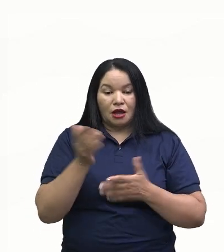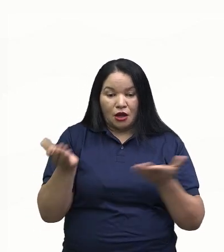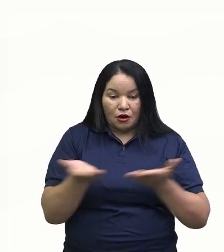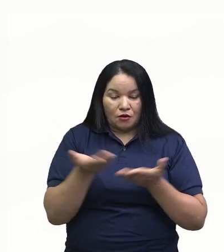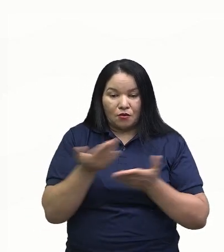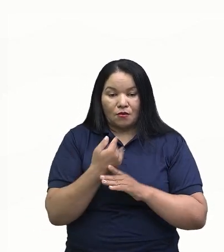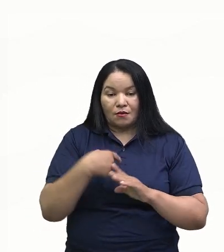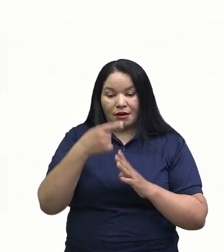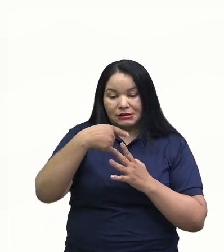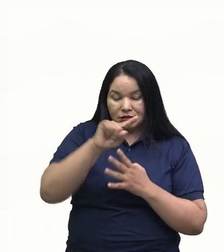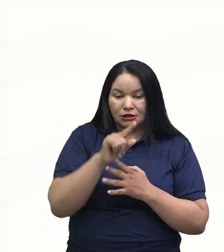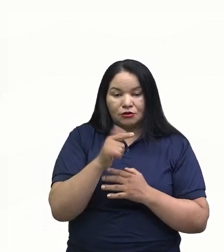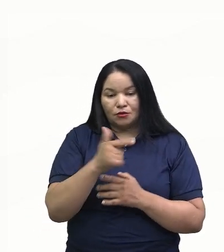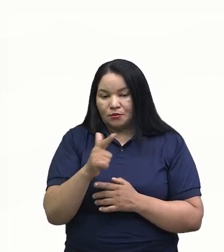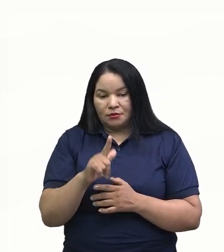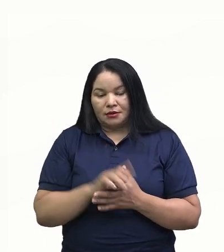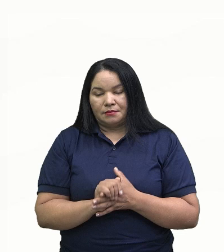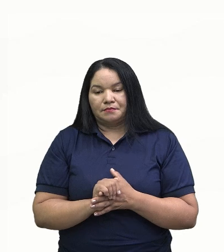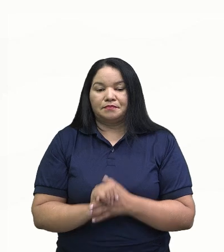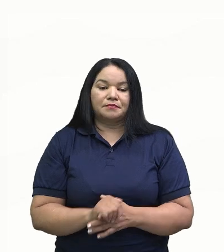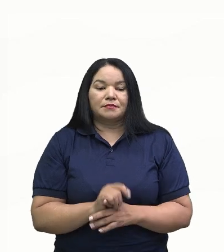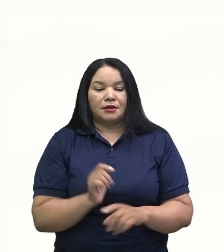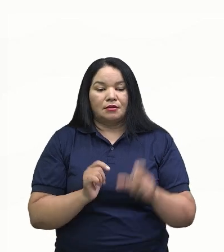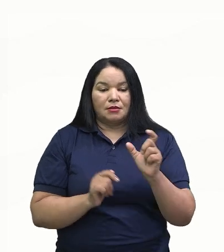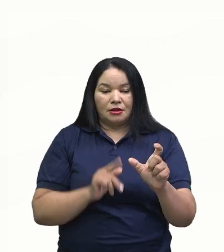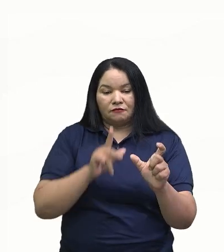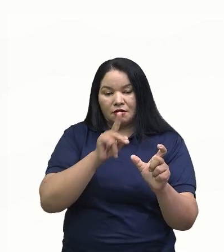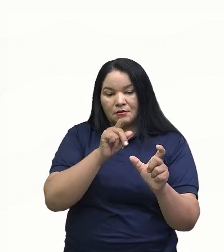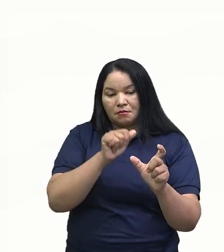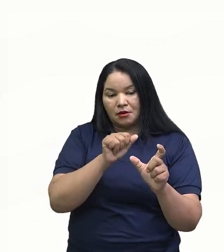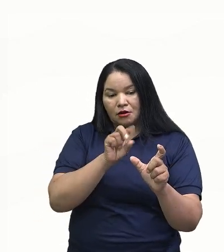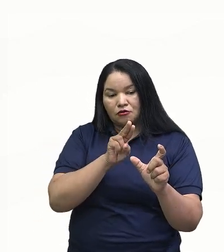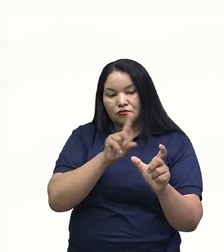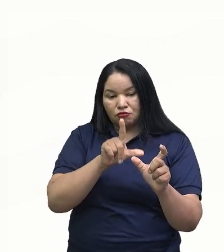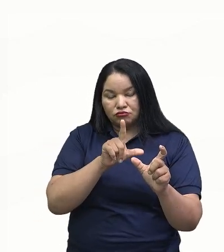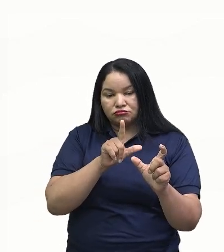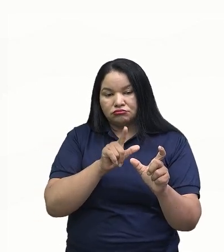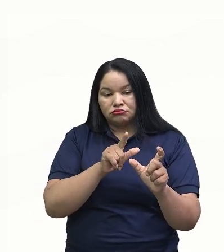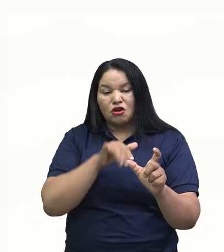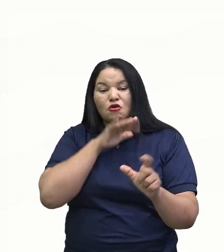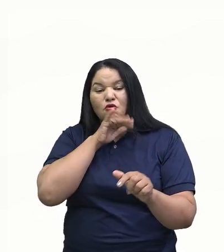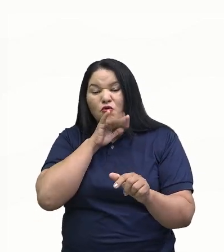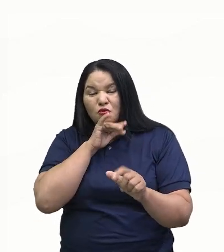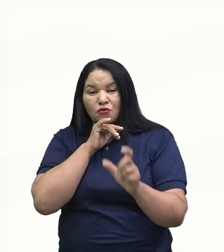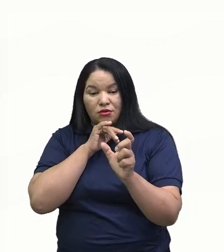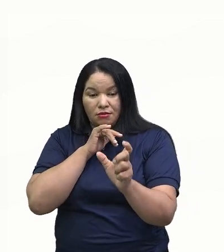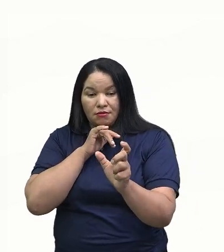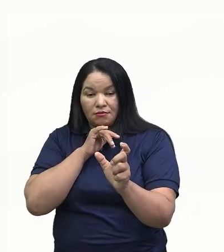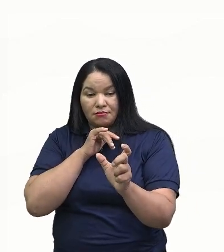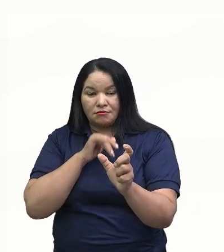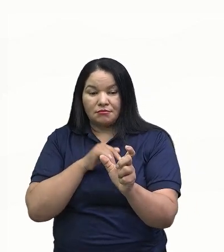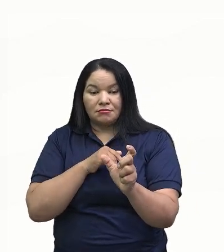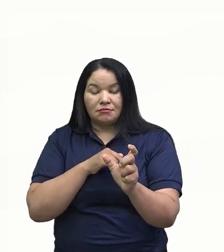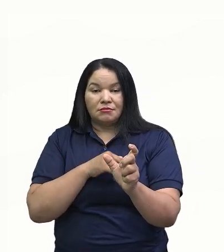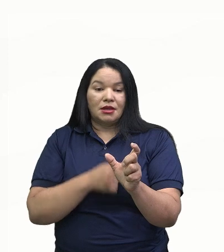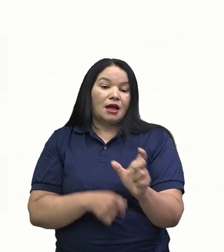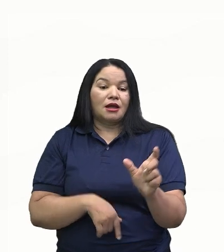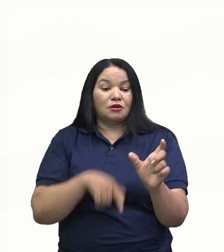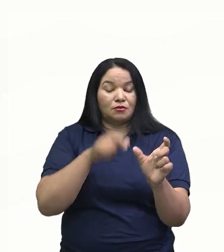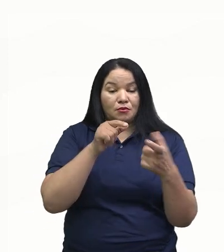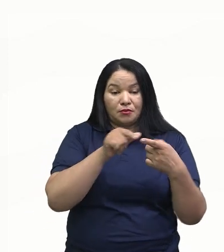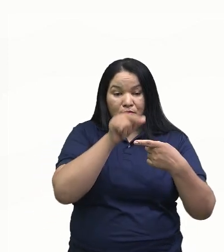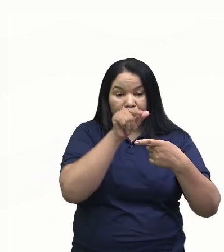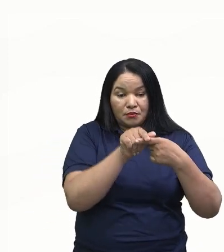outros hiatos. Então, eu tenho a palavra paú, ruim. Então, perceba que aqui é o acento mais